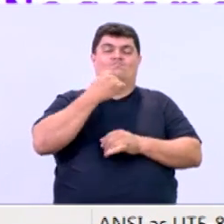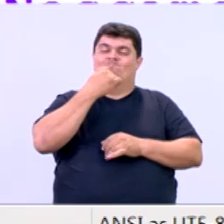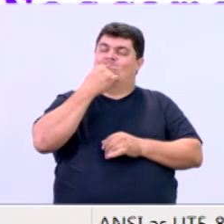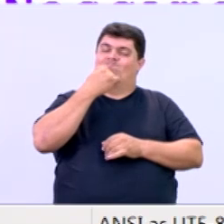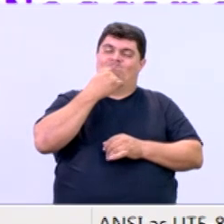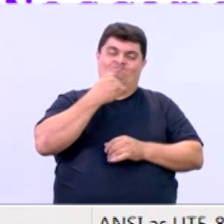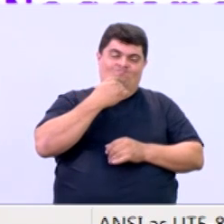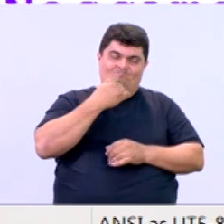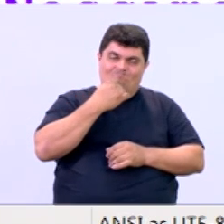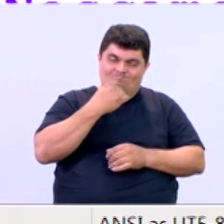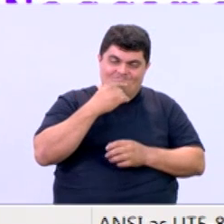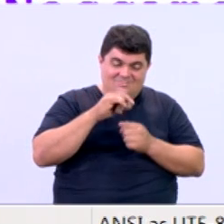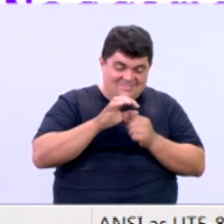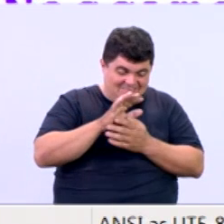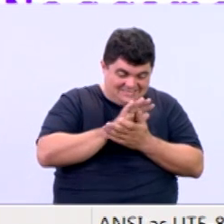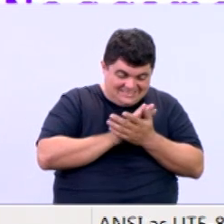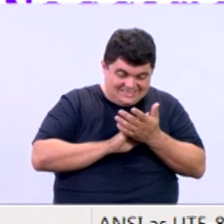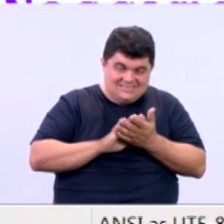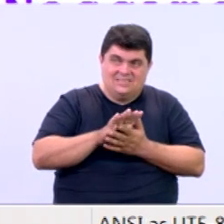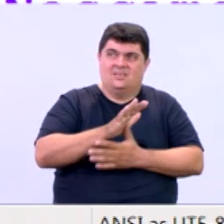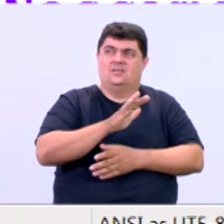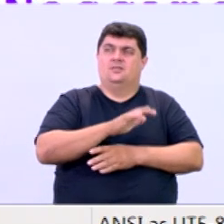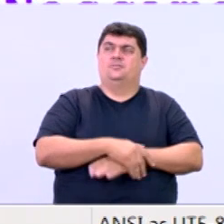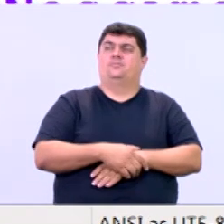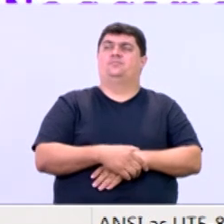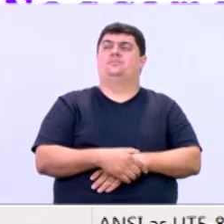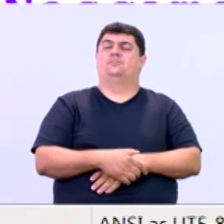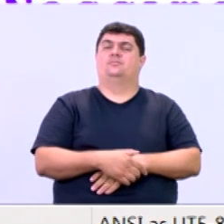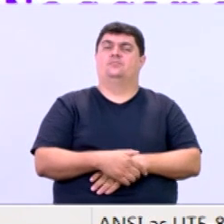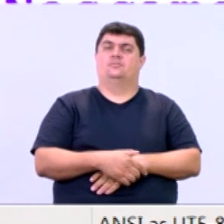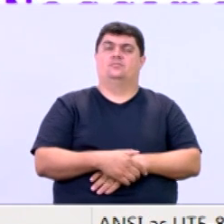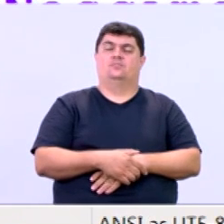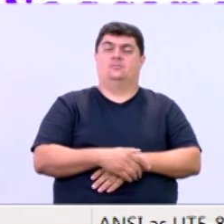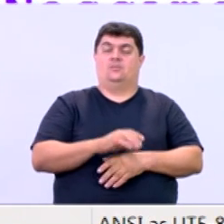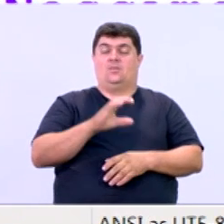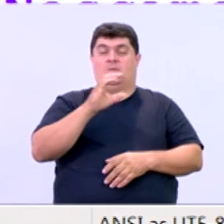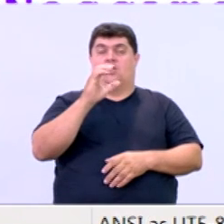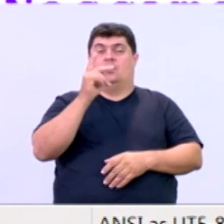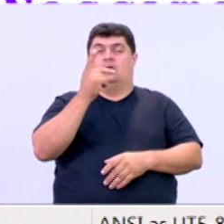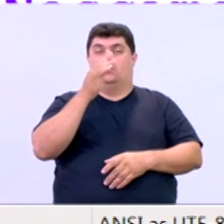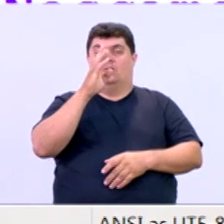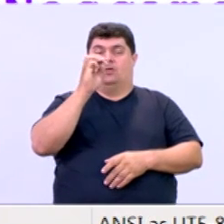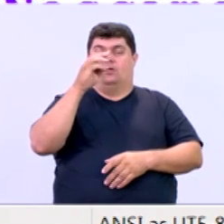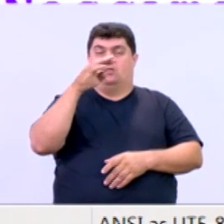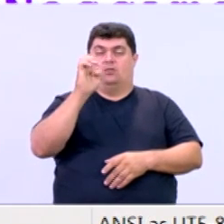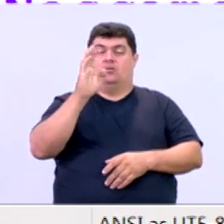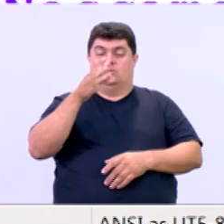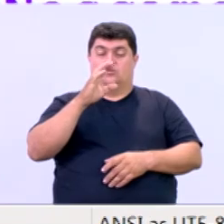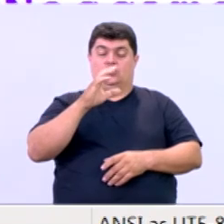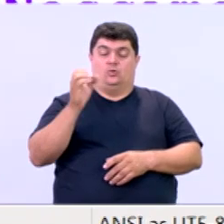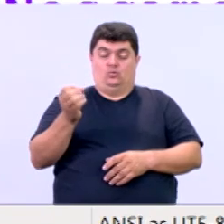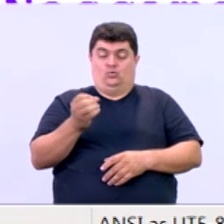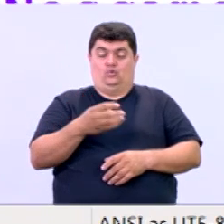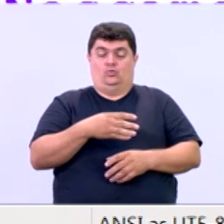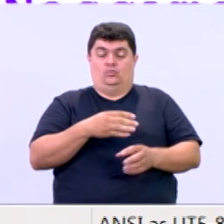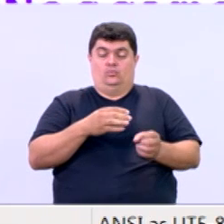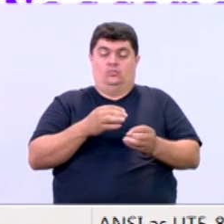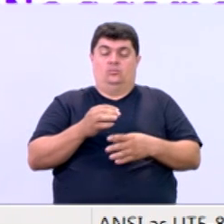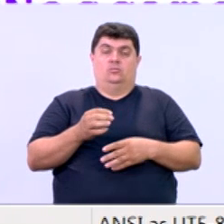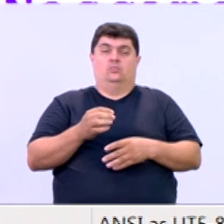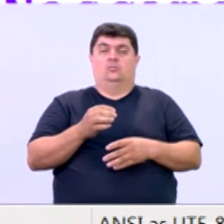nenhuma funcionalidade a mais. Aquela implementação do Chrome já faz isso para nós. O quê? Já coloca uma